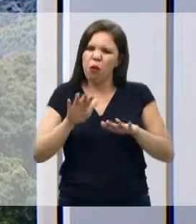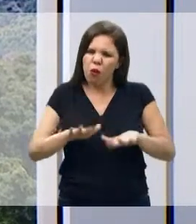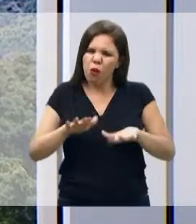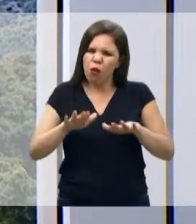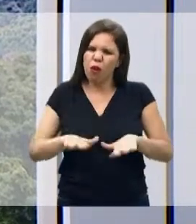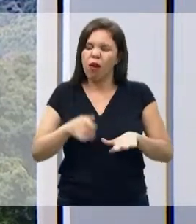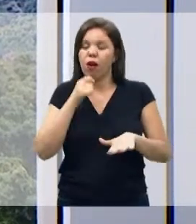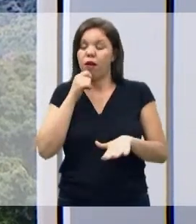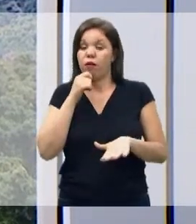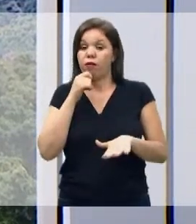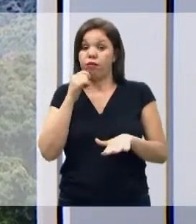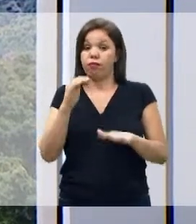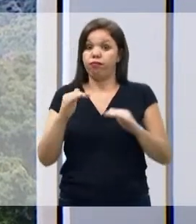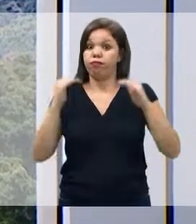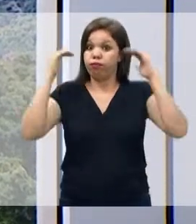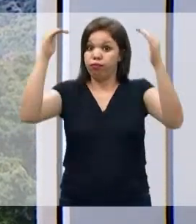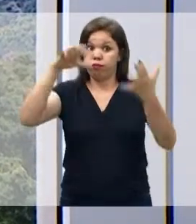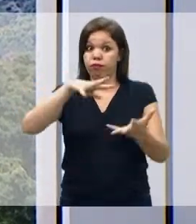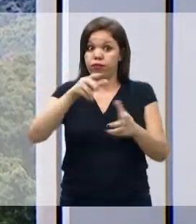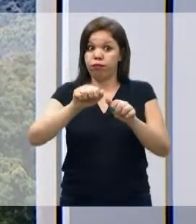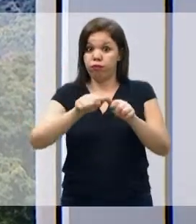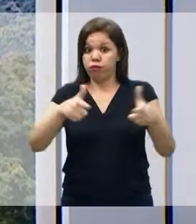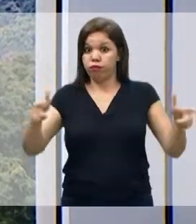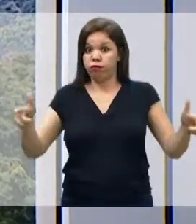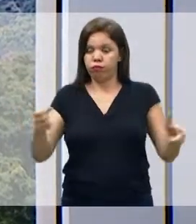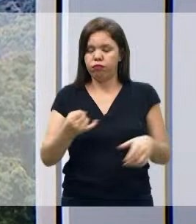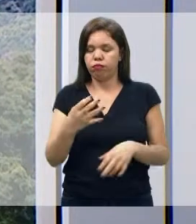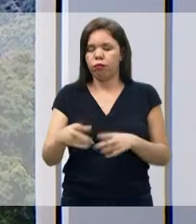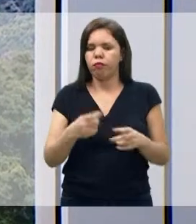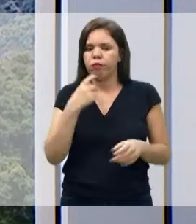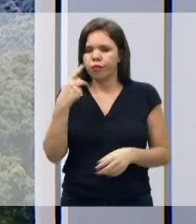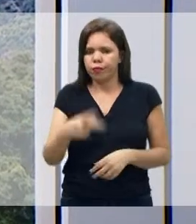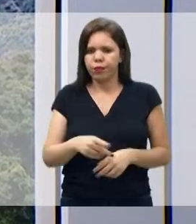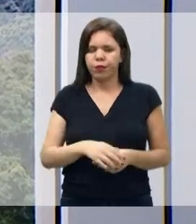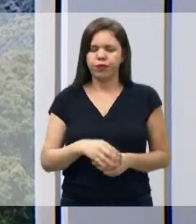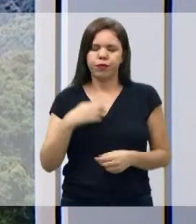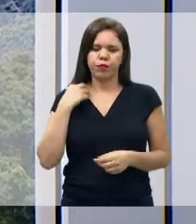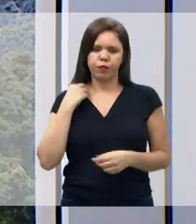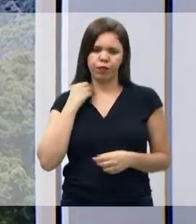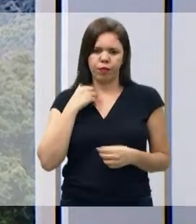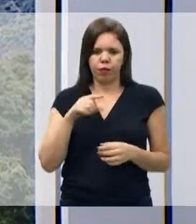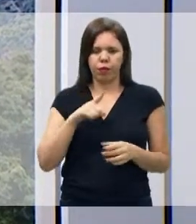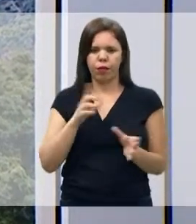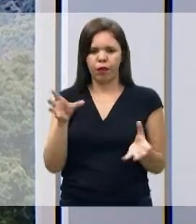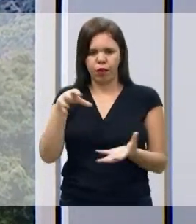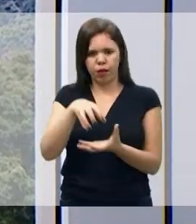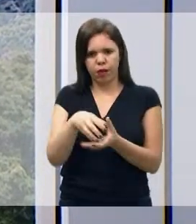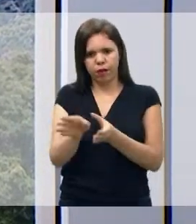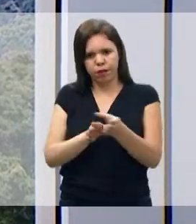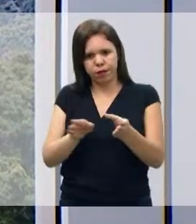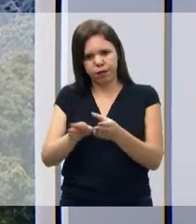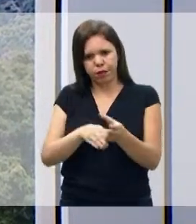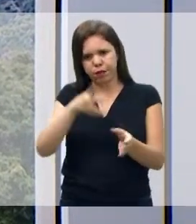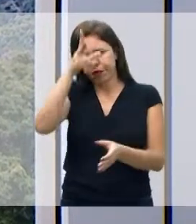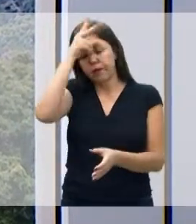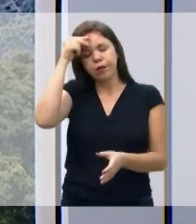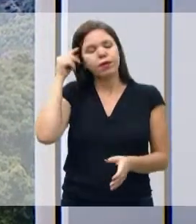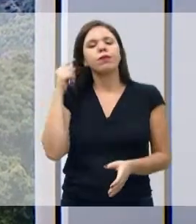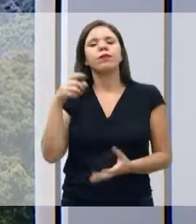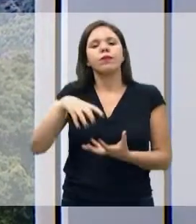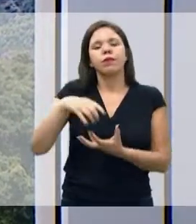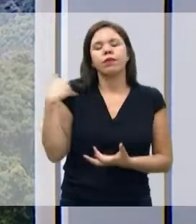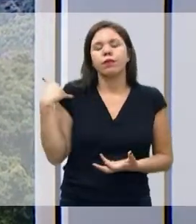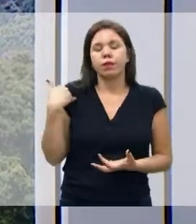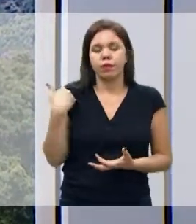essa explosão demográfica. Acho que Campinas vem, né, através do Conselho Municipal do Idoso, olhando